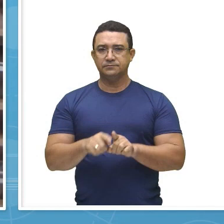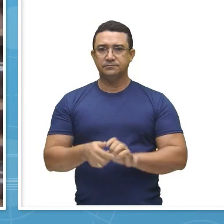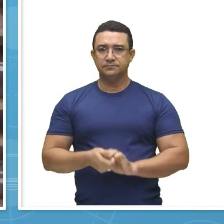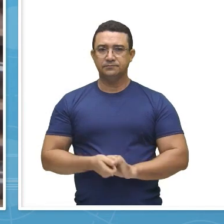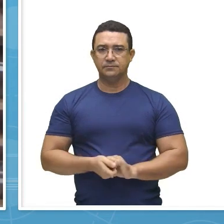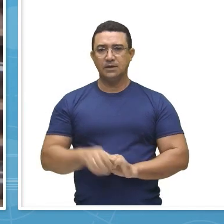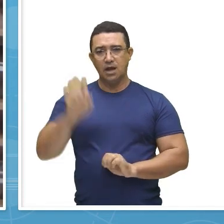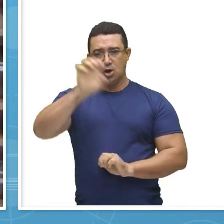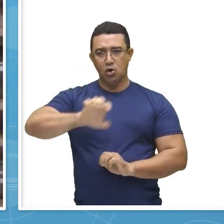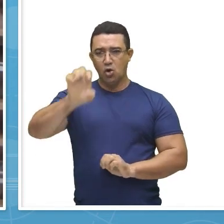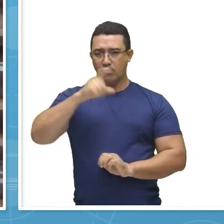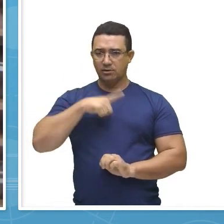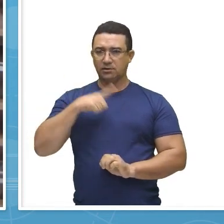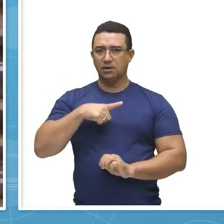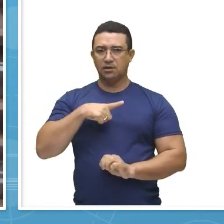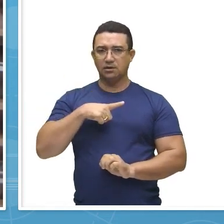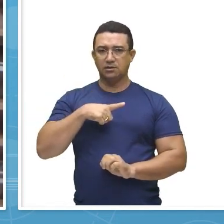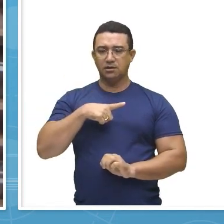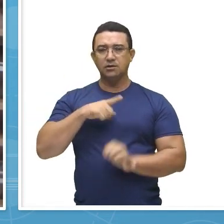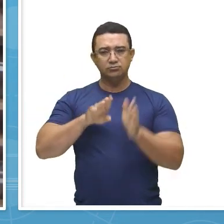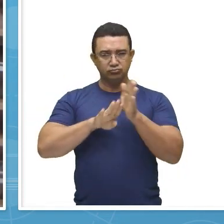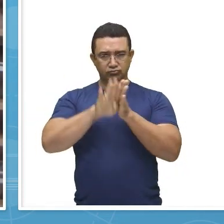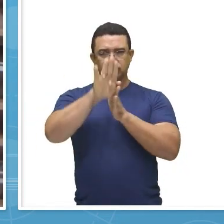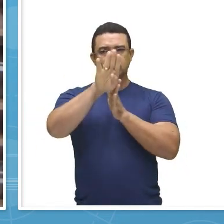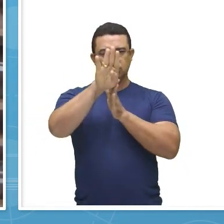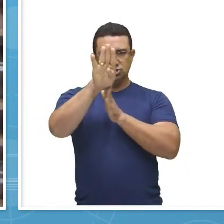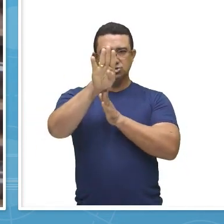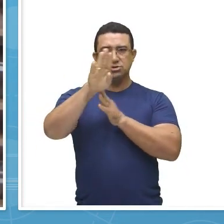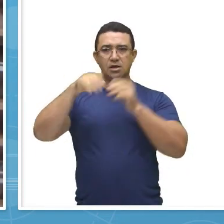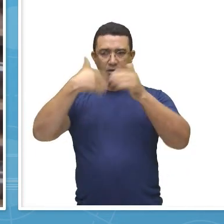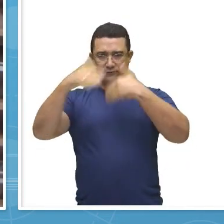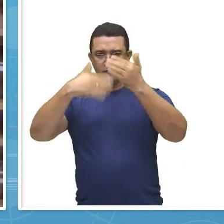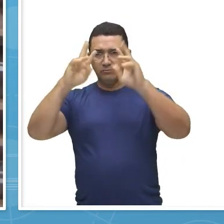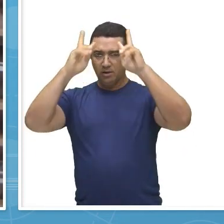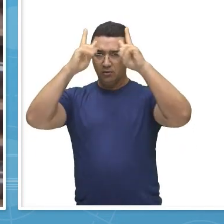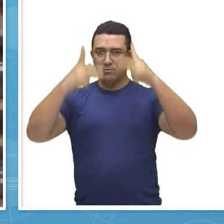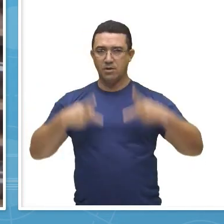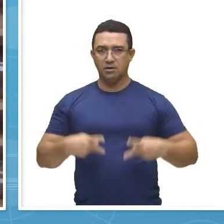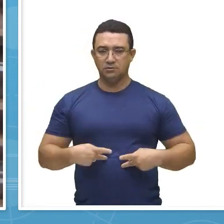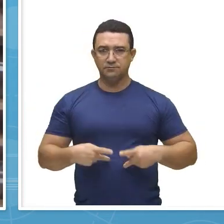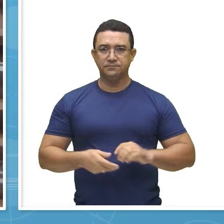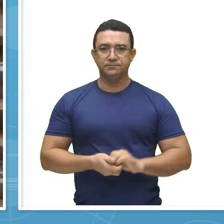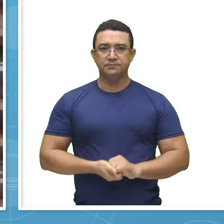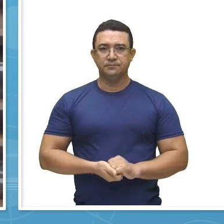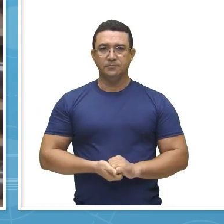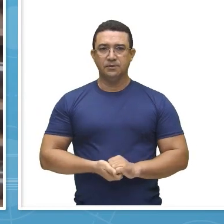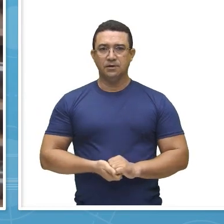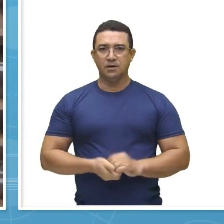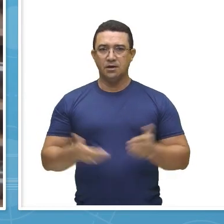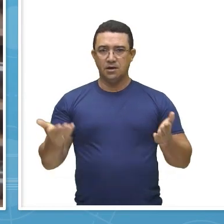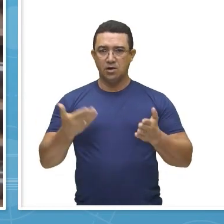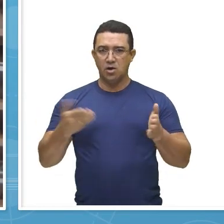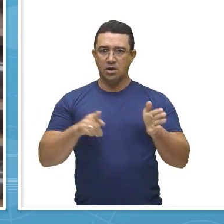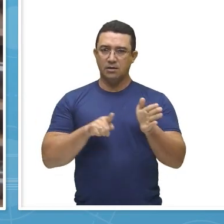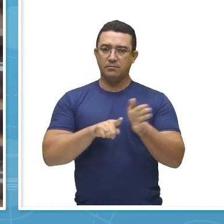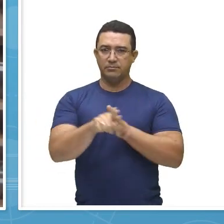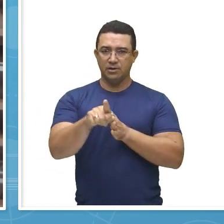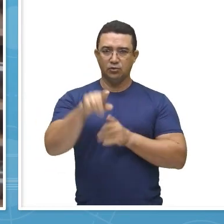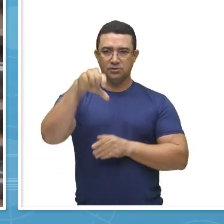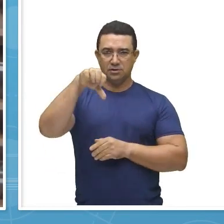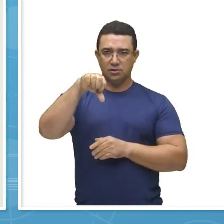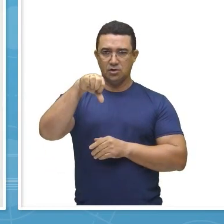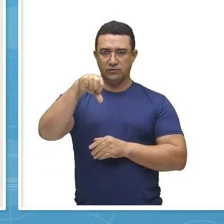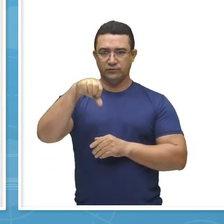a Europa possui os melhores índices de desenvolvimento humano. Tá? Feito isso, a gente vai então para a nossa questão